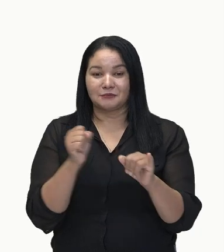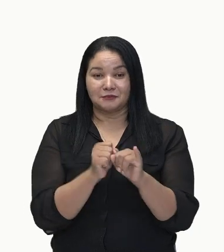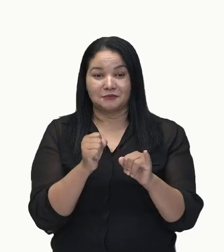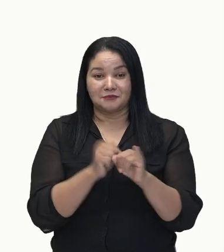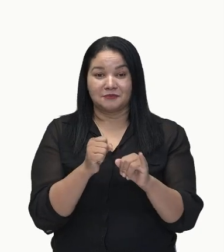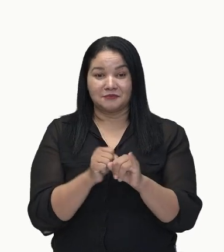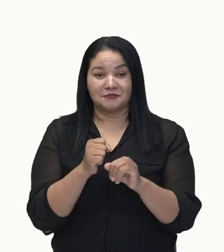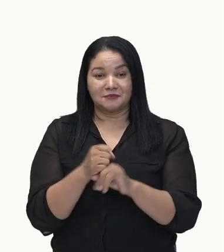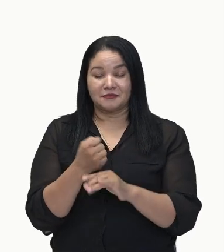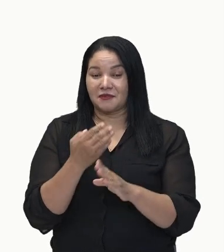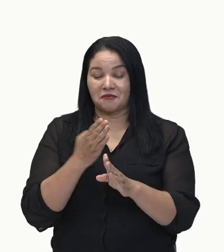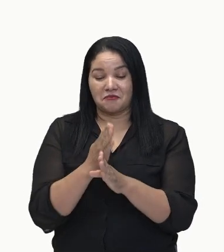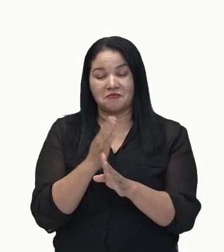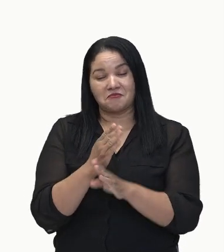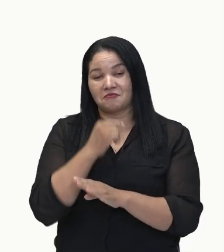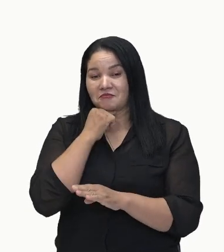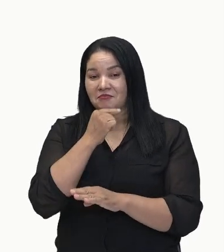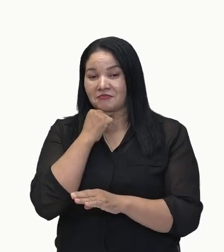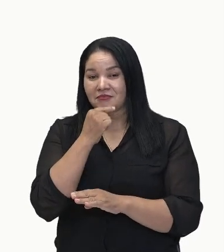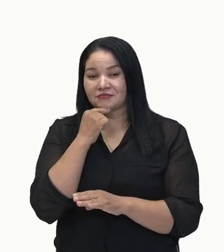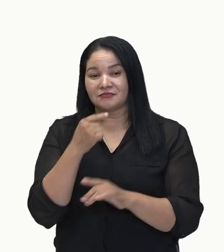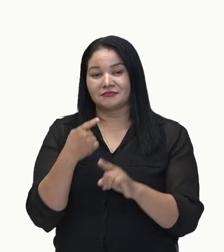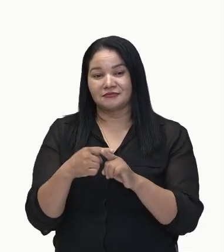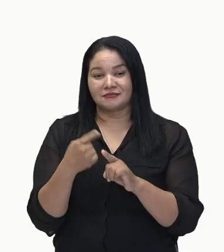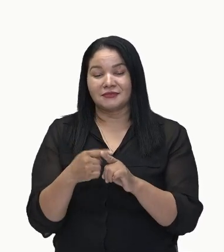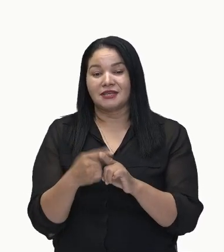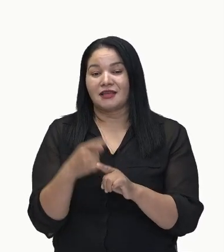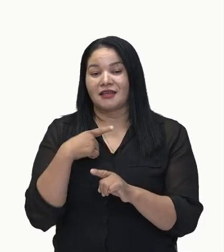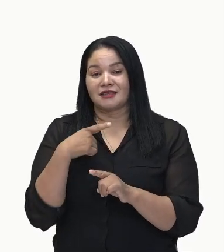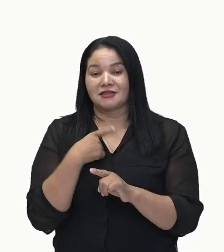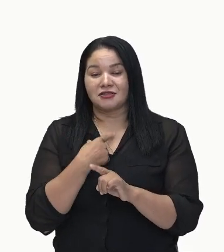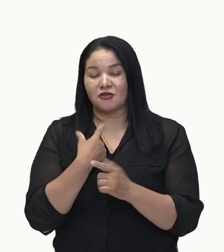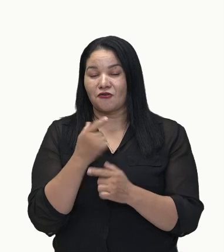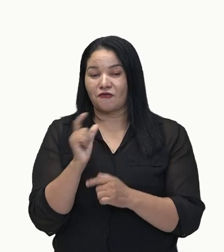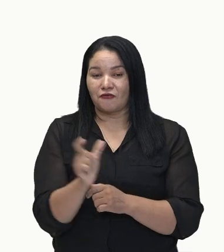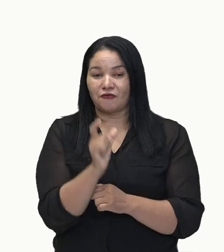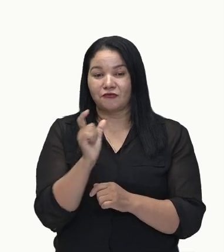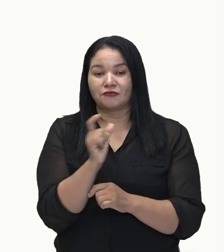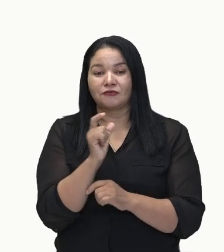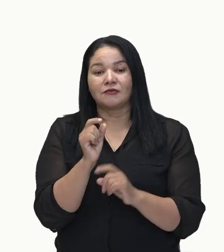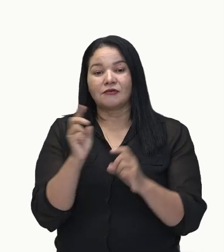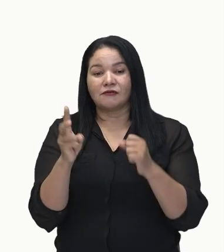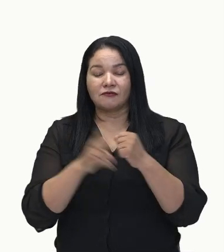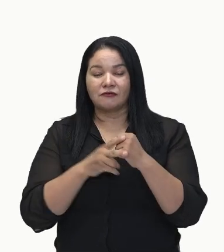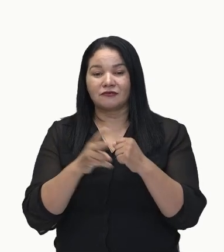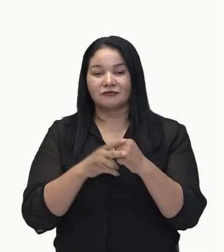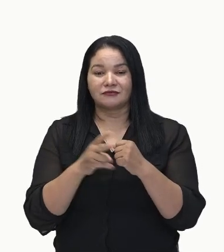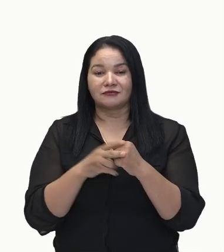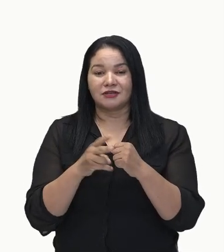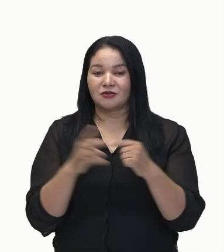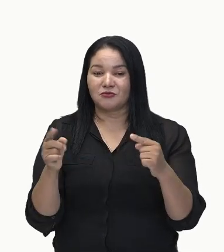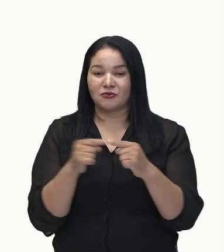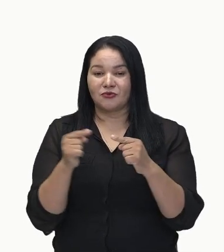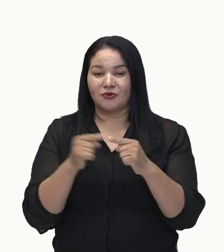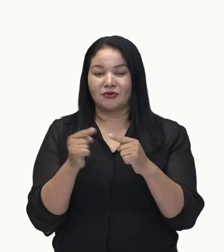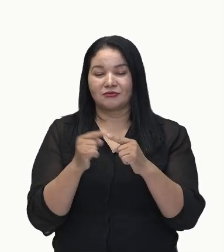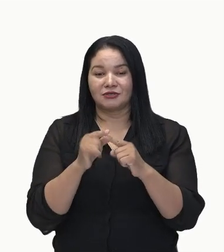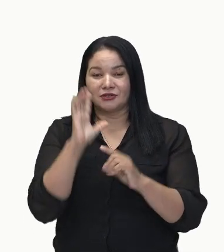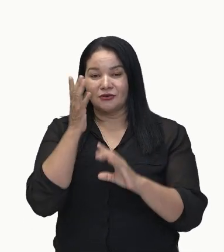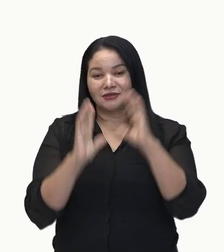ele vai trazer, constituído por esses verbos impessoais, ó. Trovejou,